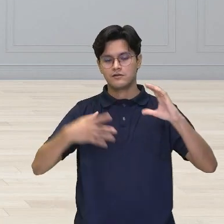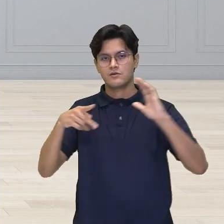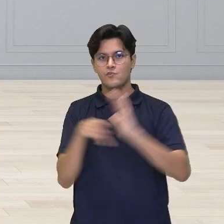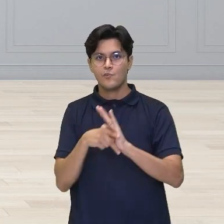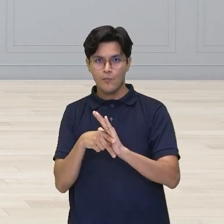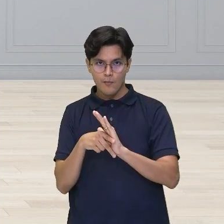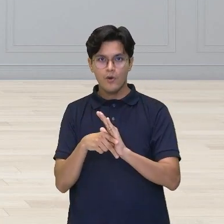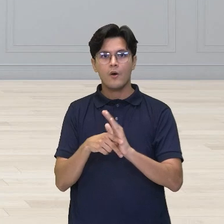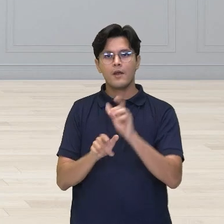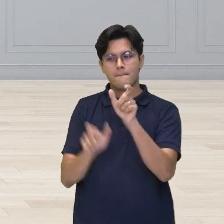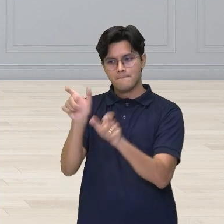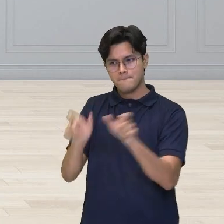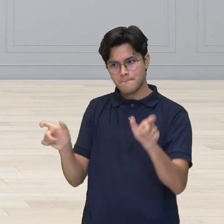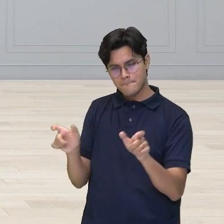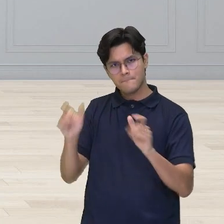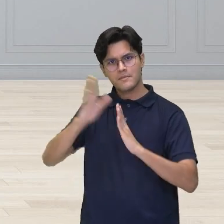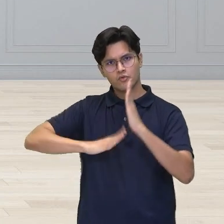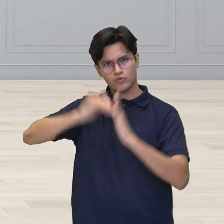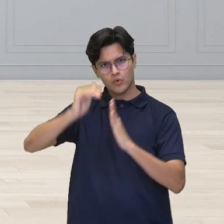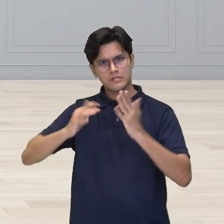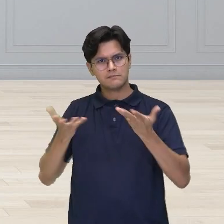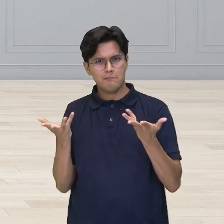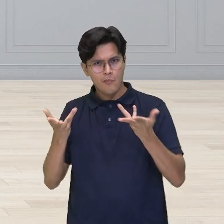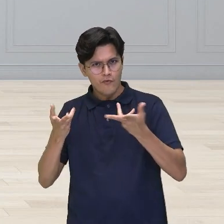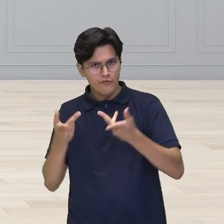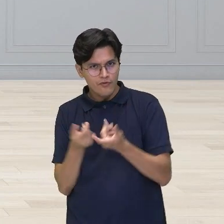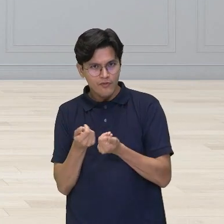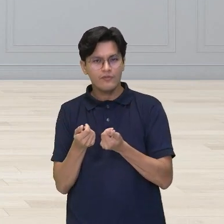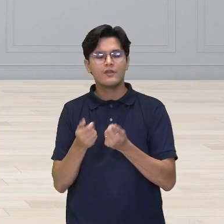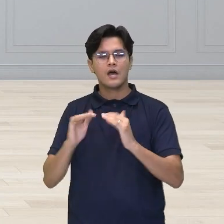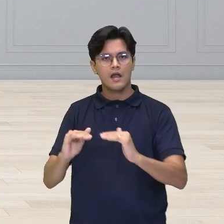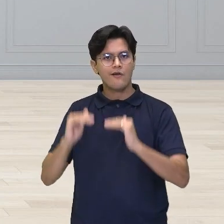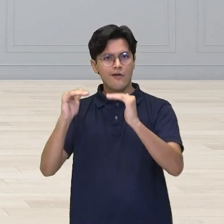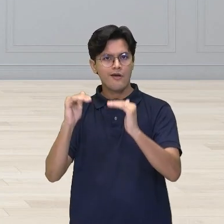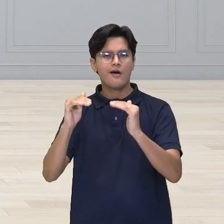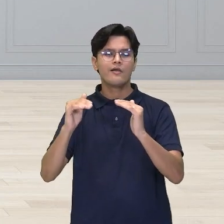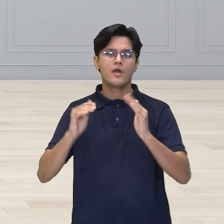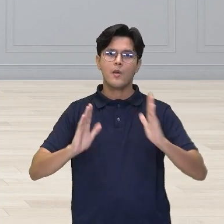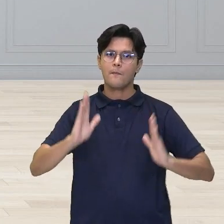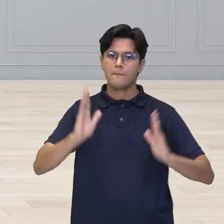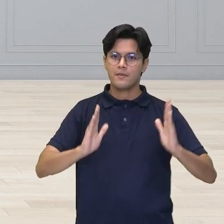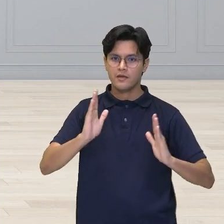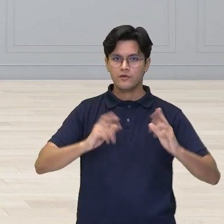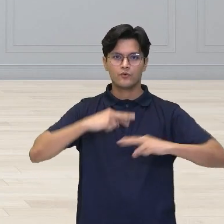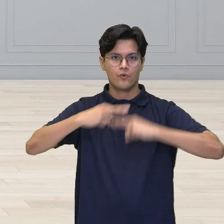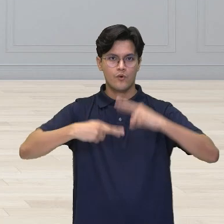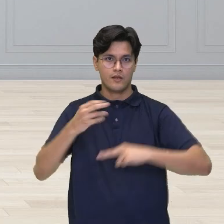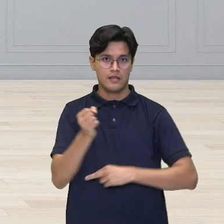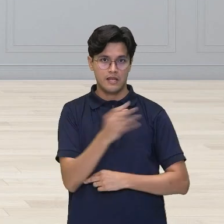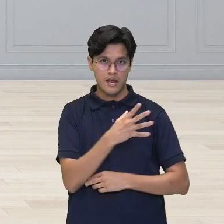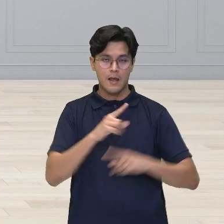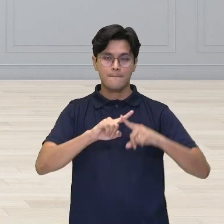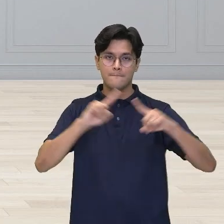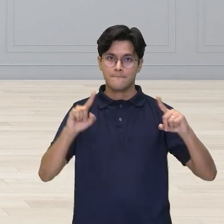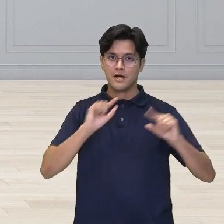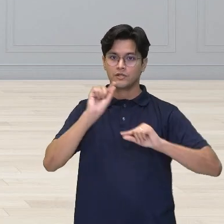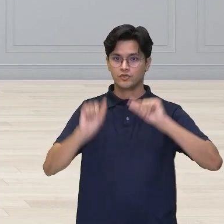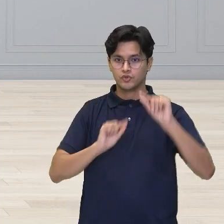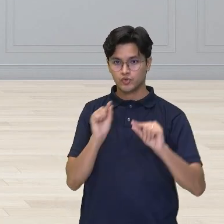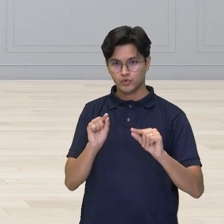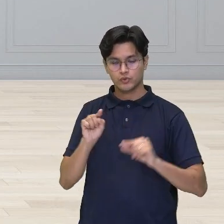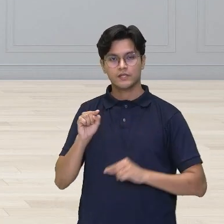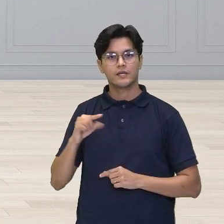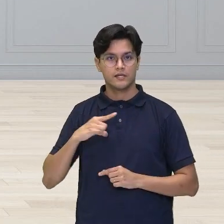da Vinci, Rafael e Michelangelo, mas pendendo para a imitação, pois acredita-se que a pintura já